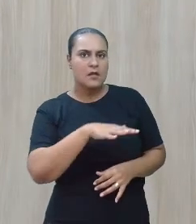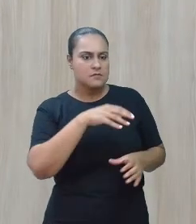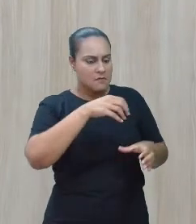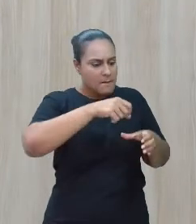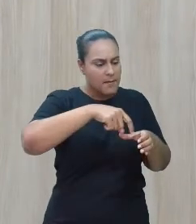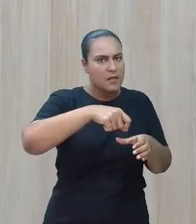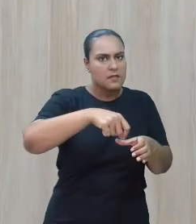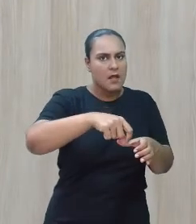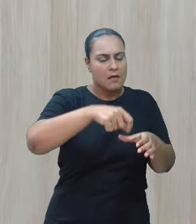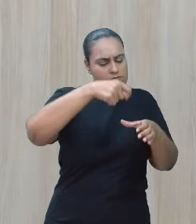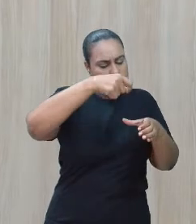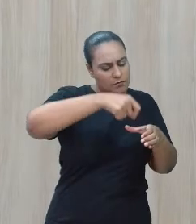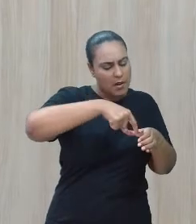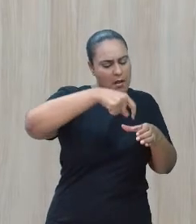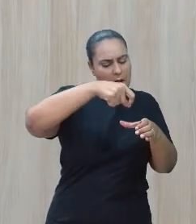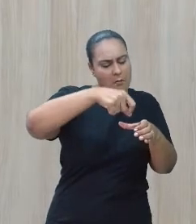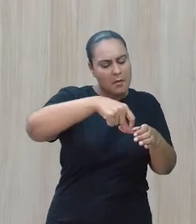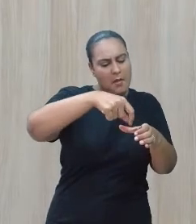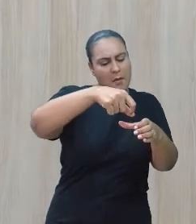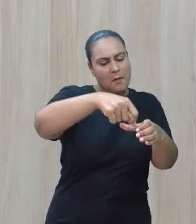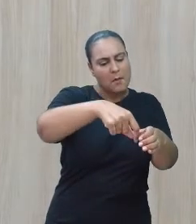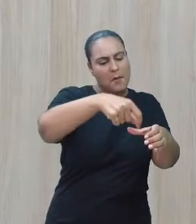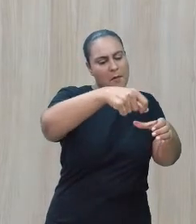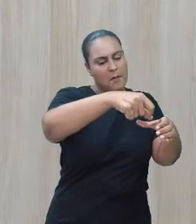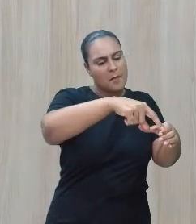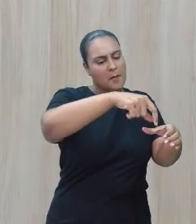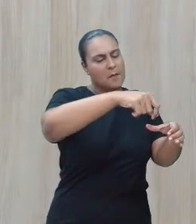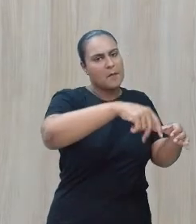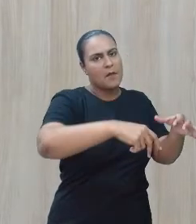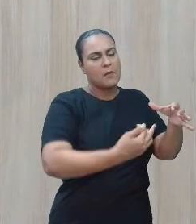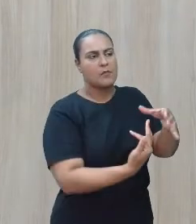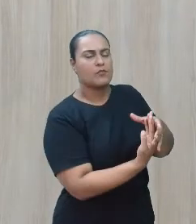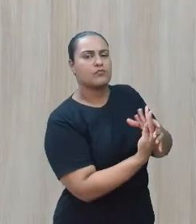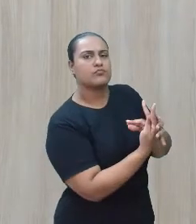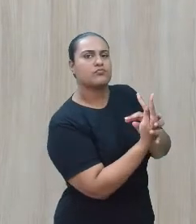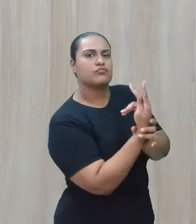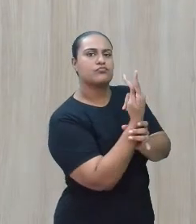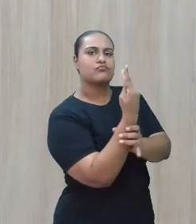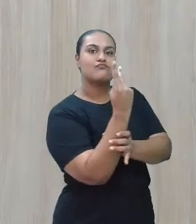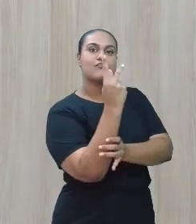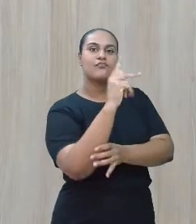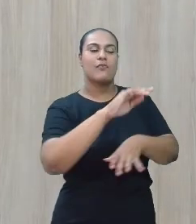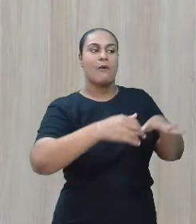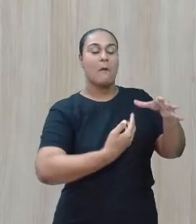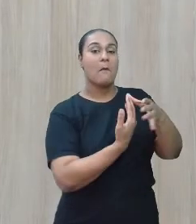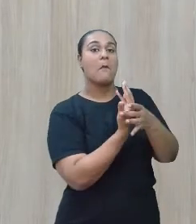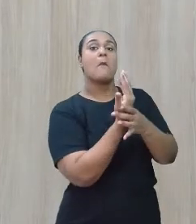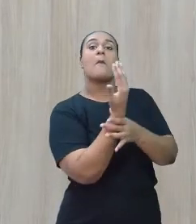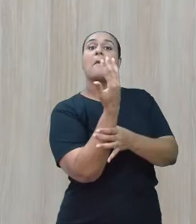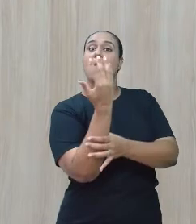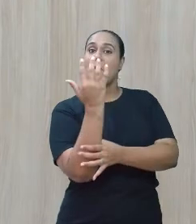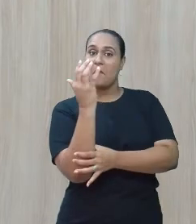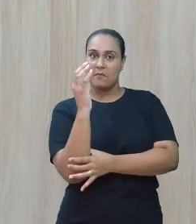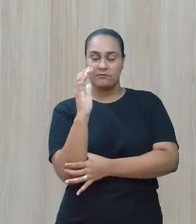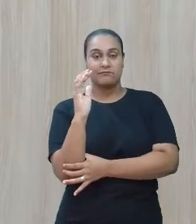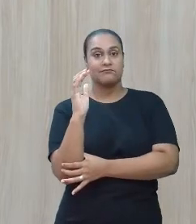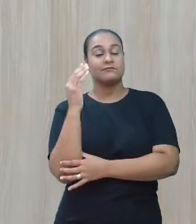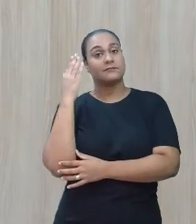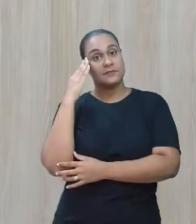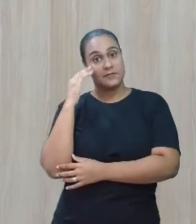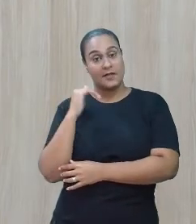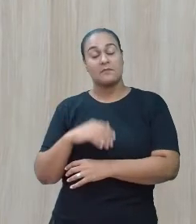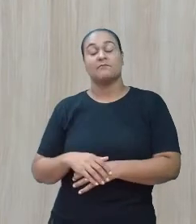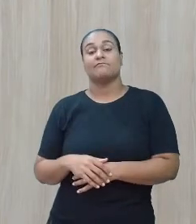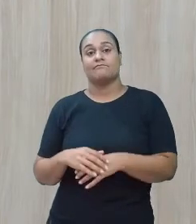pode plantar uma plantinha, né? Uma suculenta na sua casa, ter uma plantinha verde ali. Vocês sabiam que